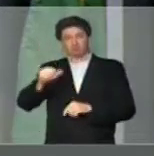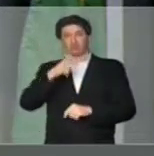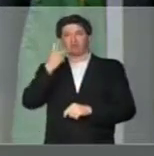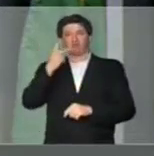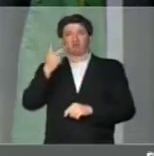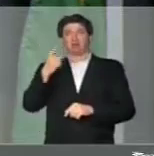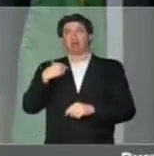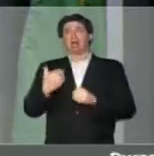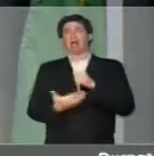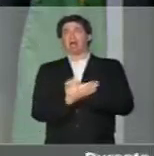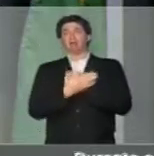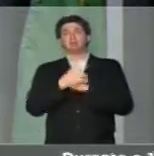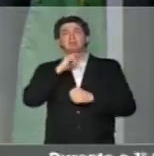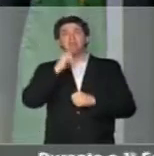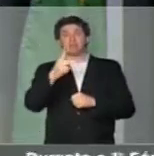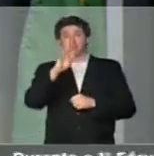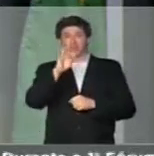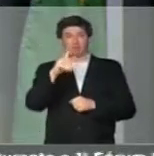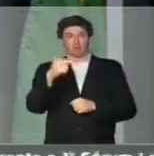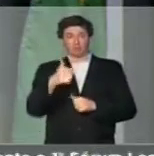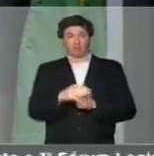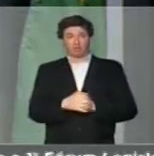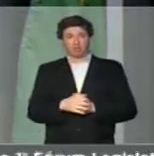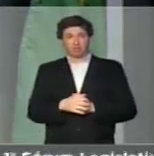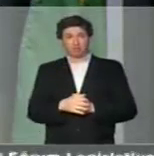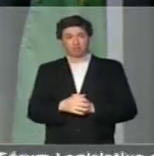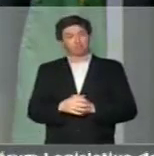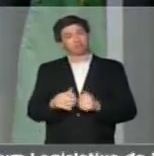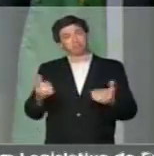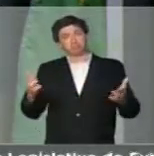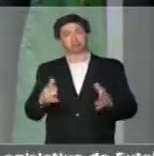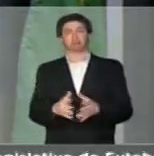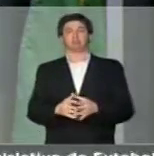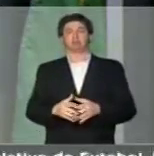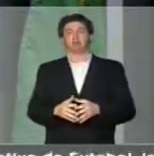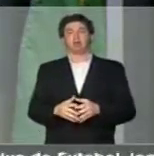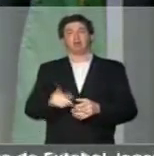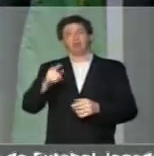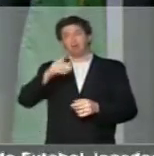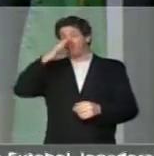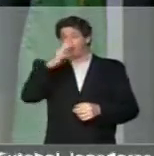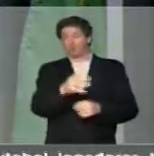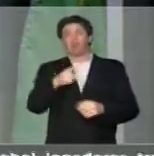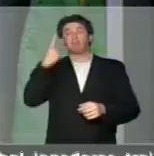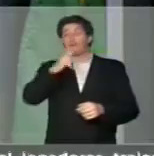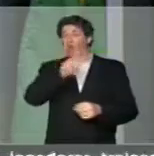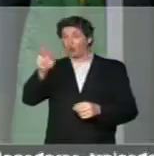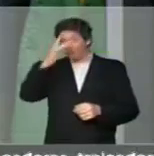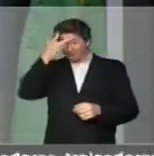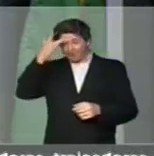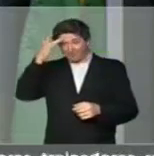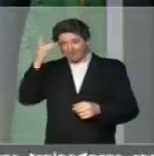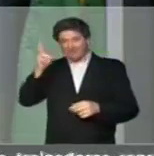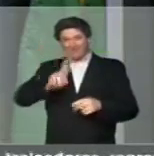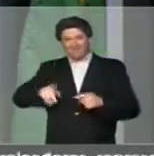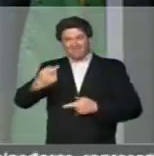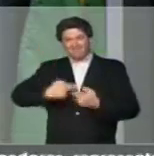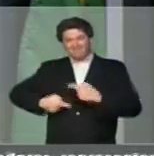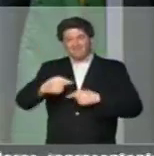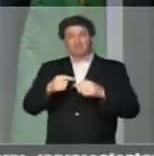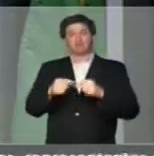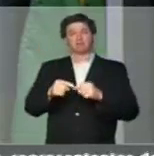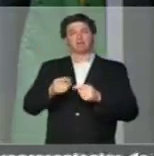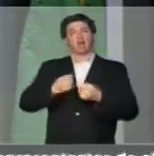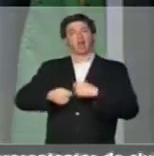tem solidariedade nenhuma a lhe prestar, que ele entregue aqueles que usufruíram